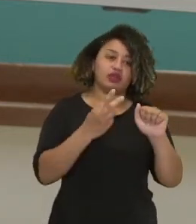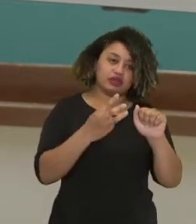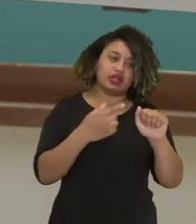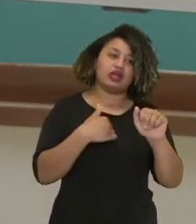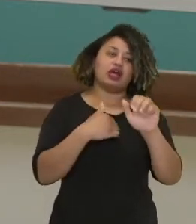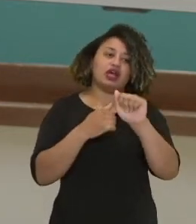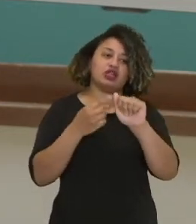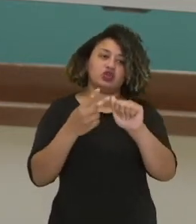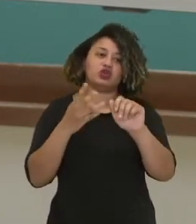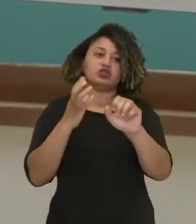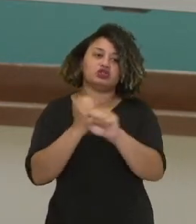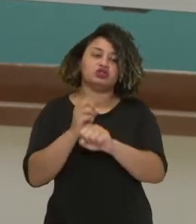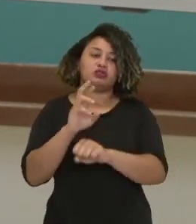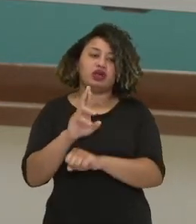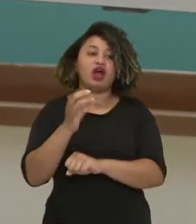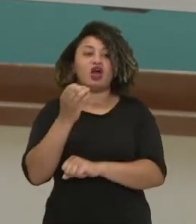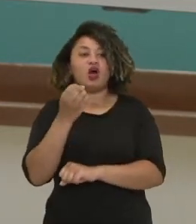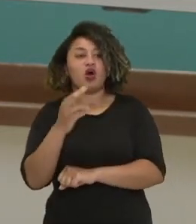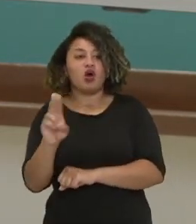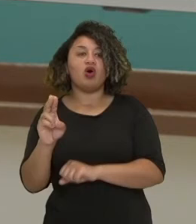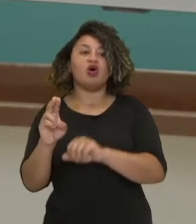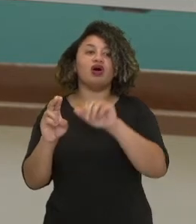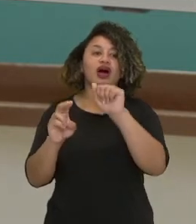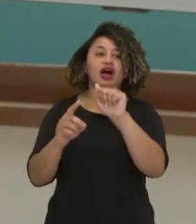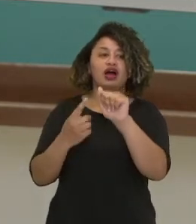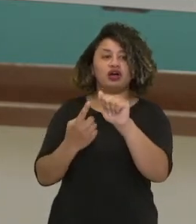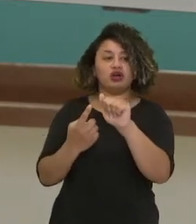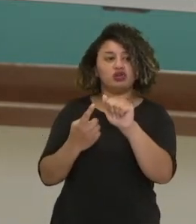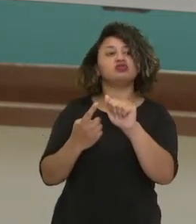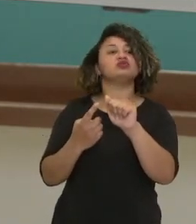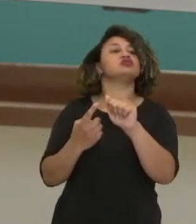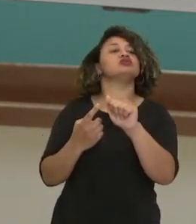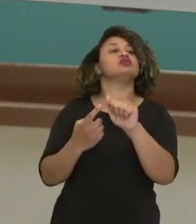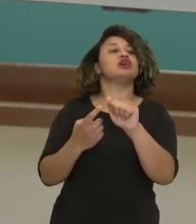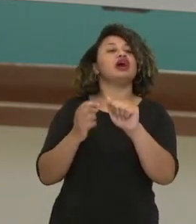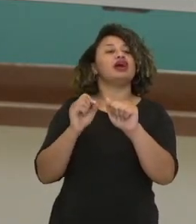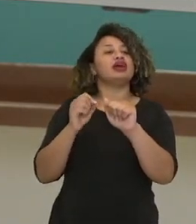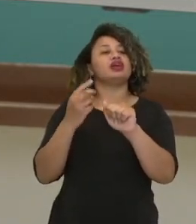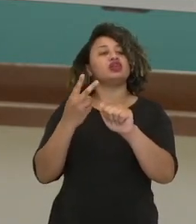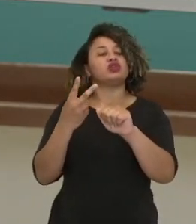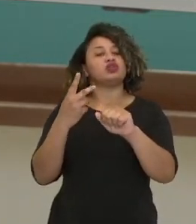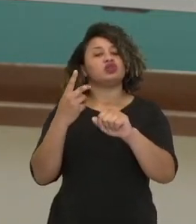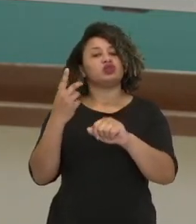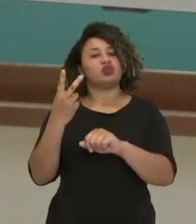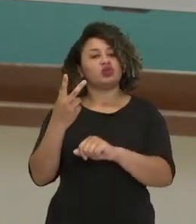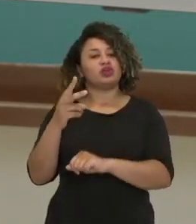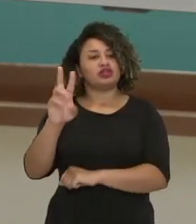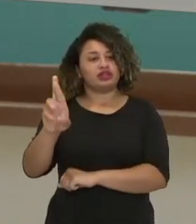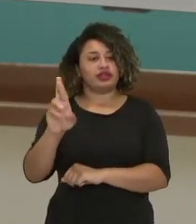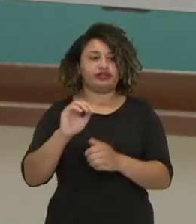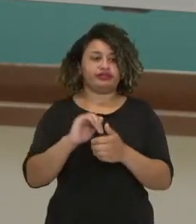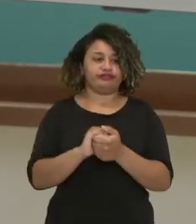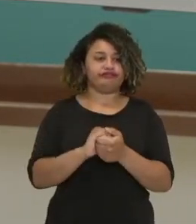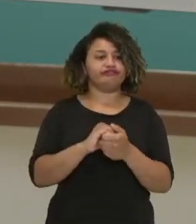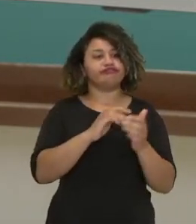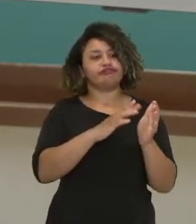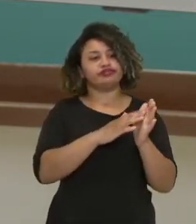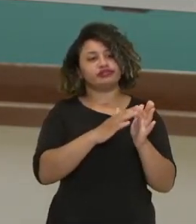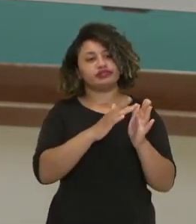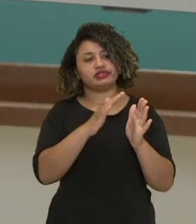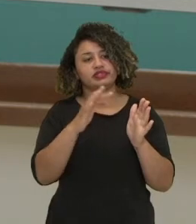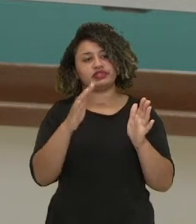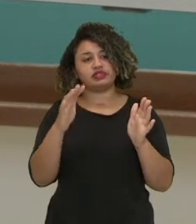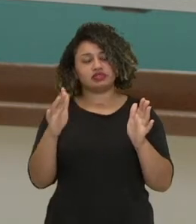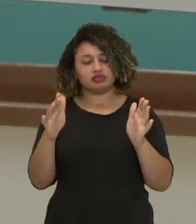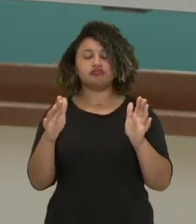ou ainda como A1 mais 2 vezes a razão, A4, A3 mais R, ou ainda